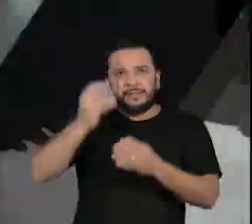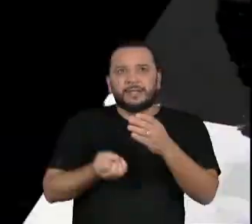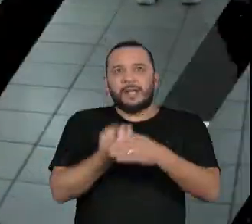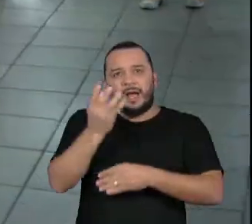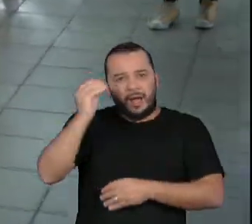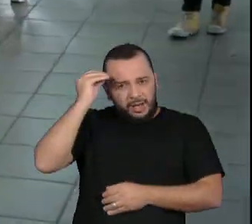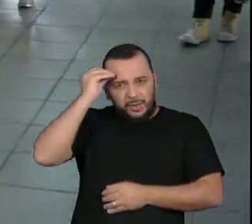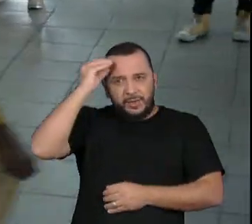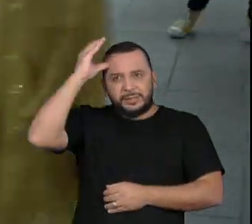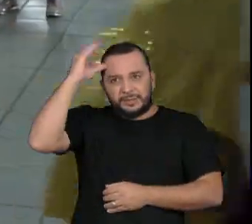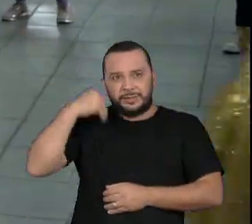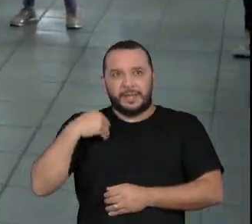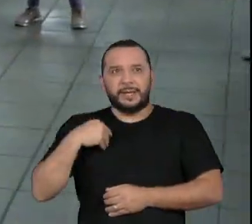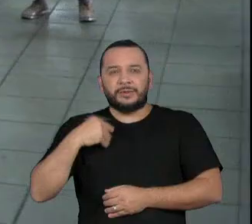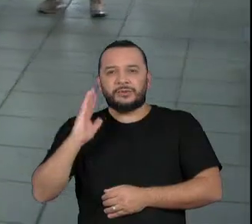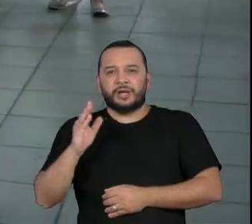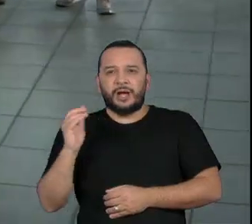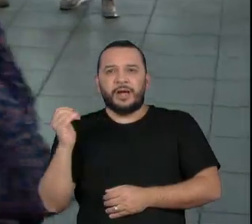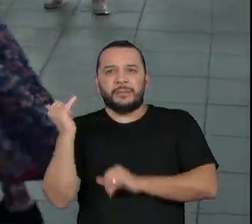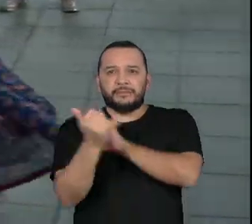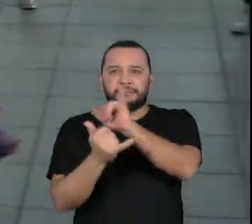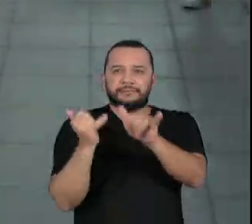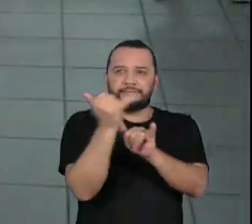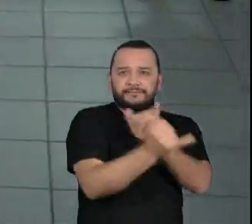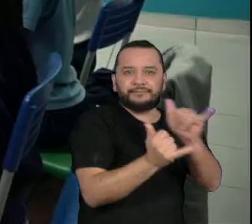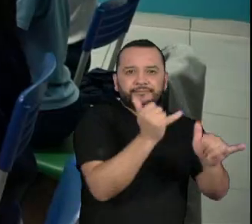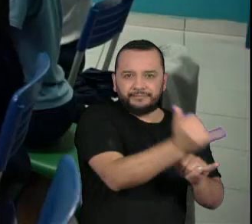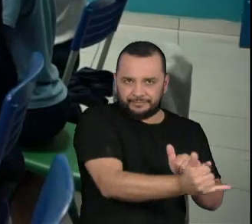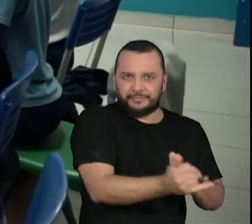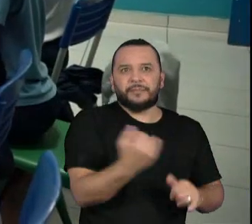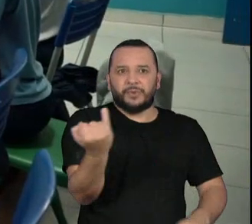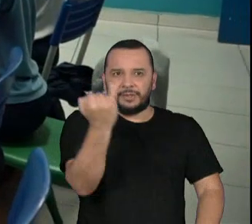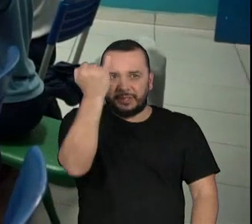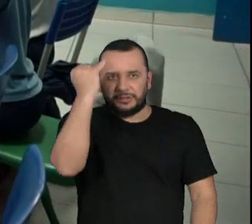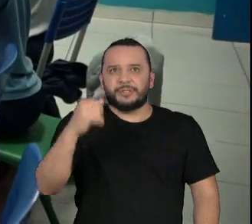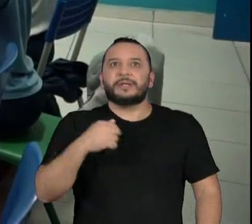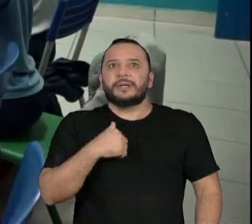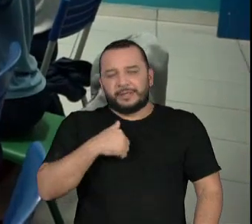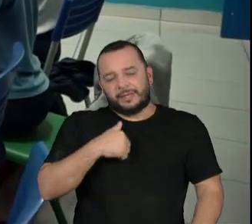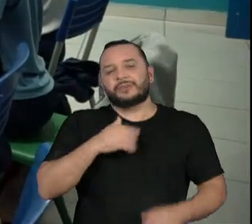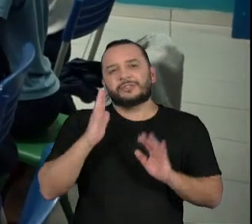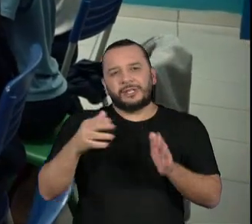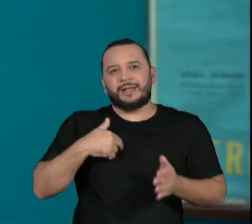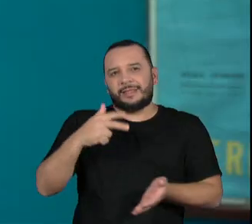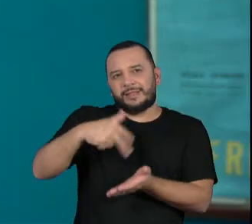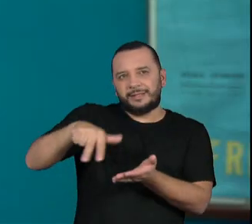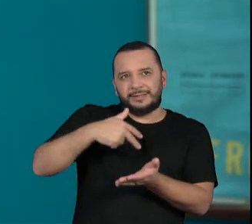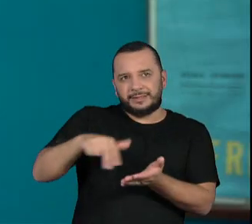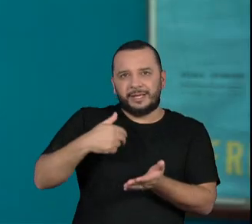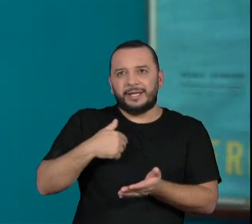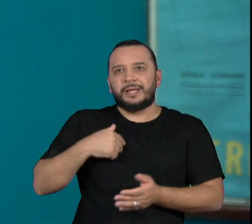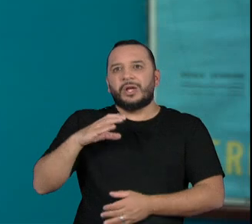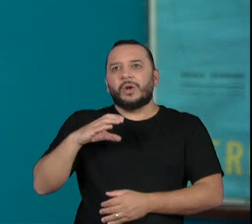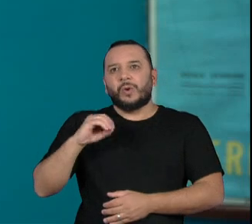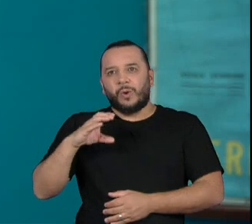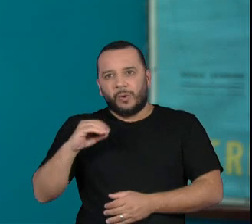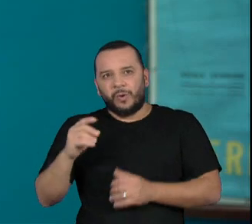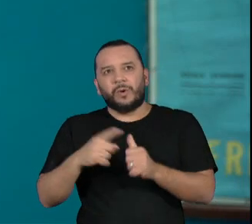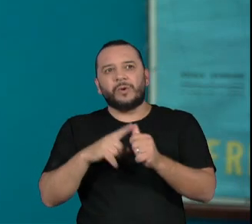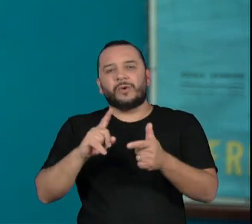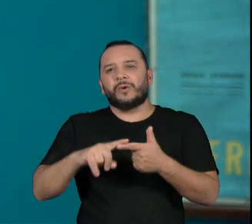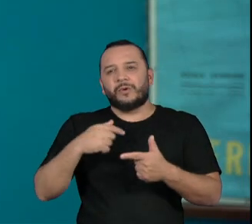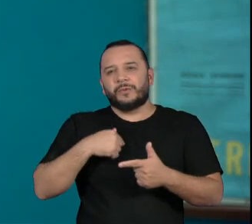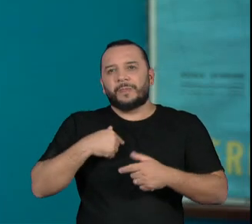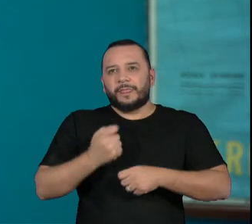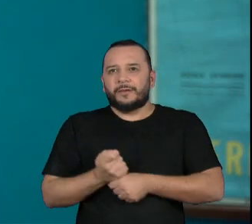oral. Eu dancei coco, frevo, joguei mancala e o jogo da onça. Eu aprendi que o coco